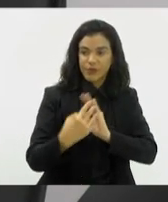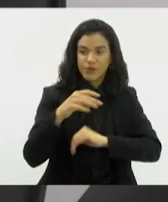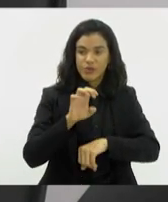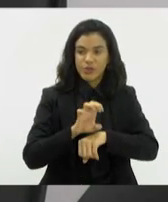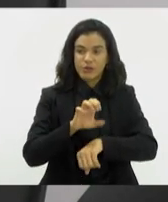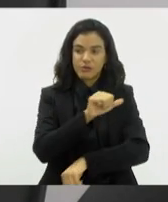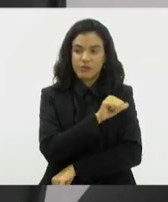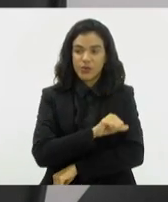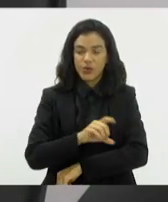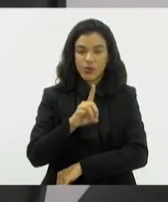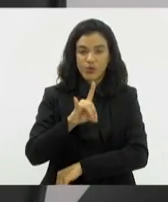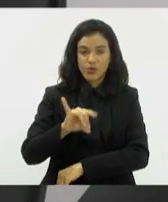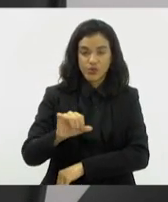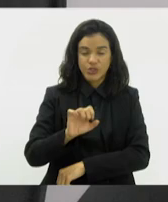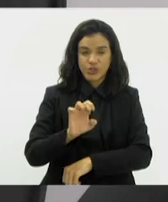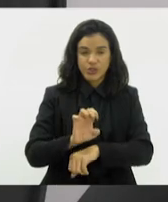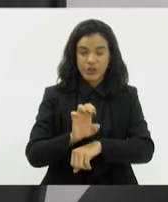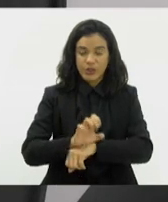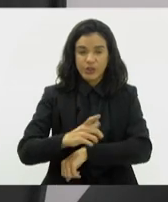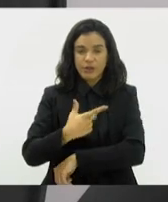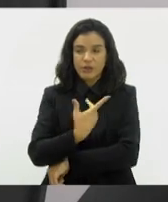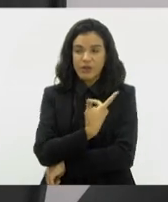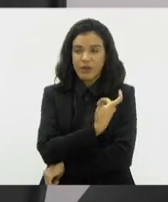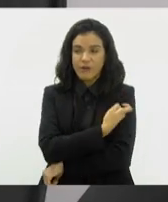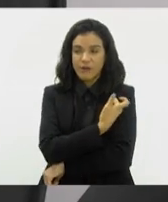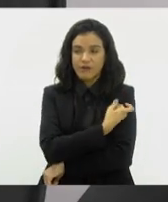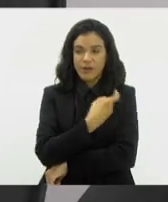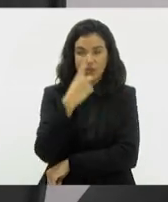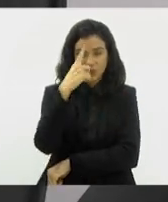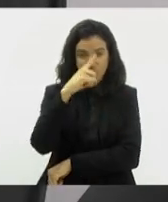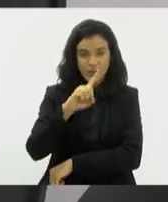Janeiro o dia estadual da vacinação, dia D,